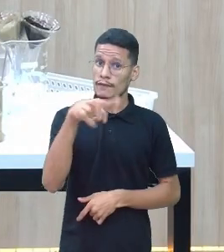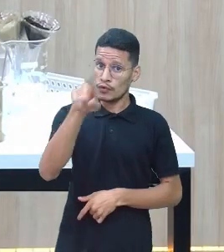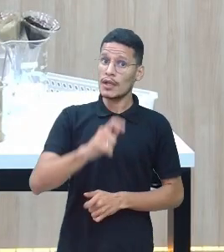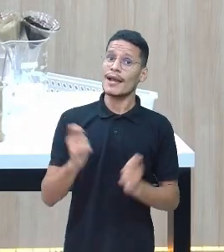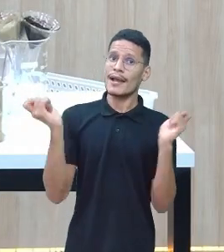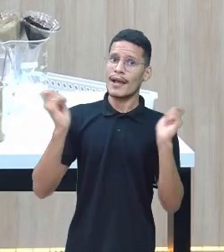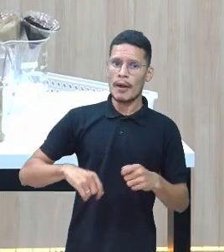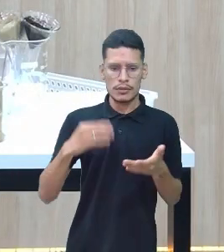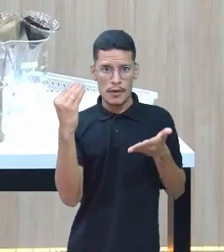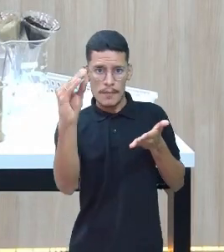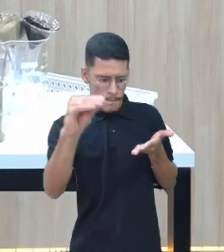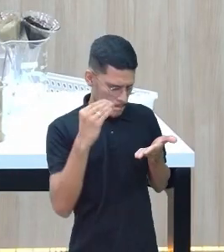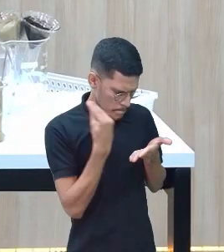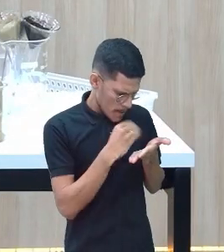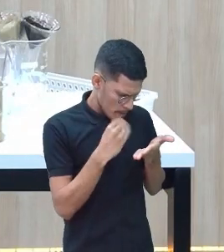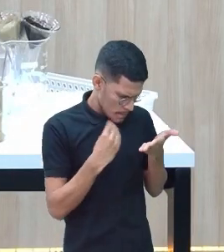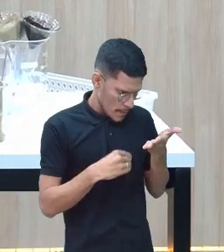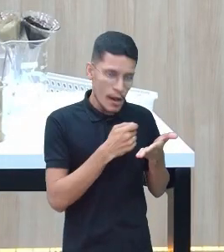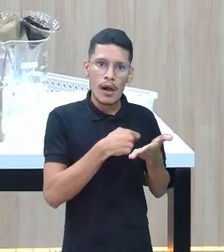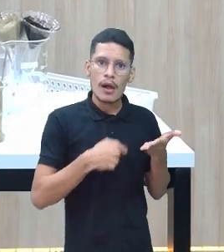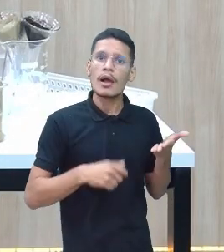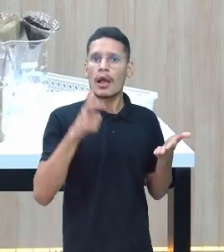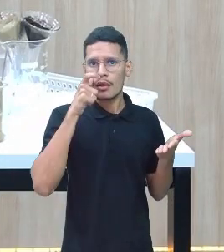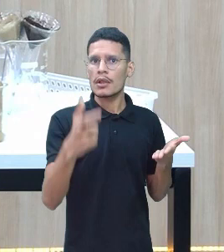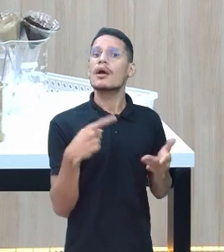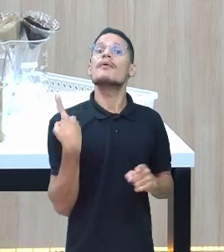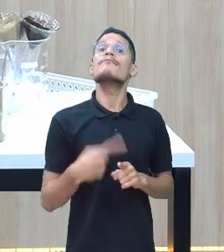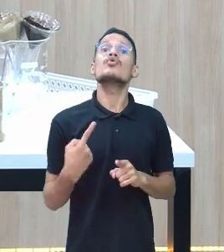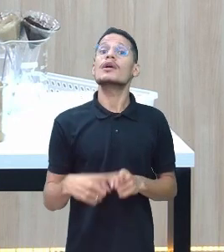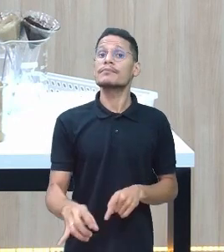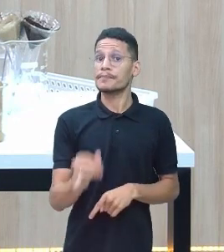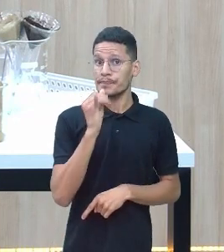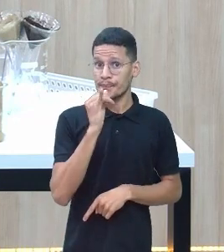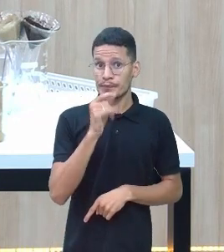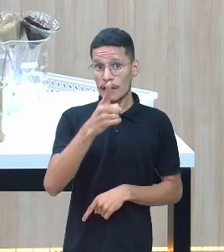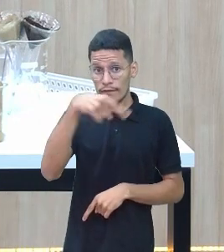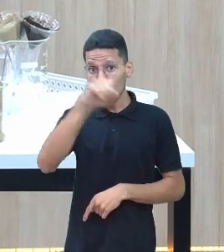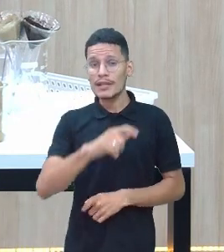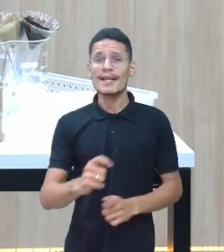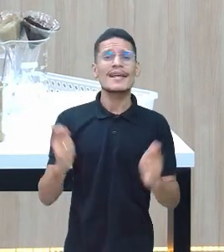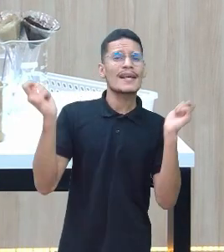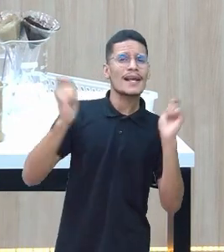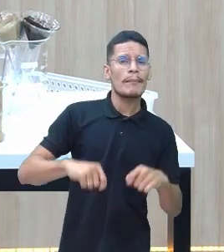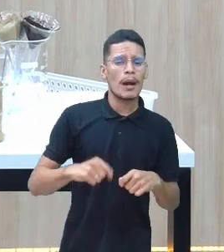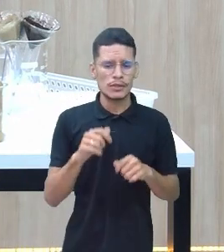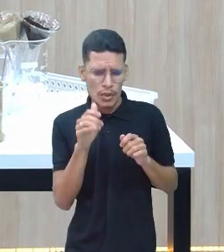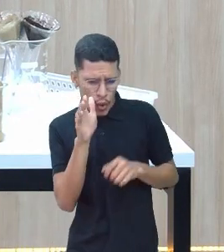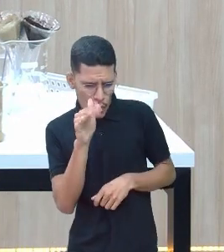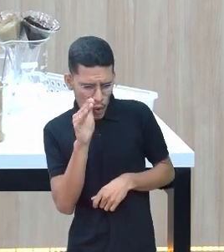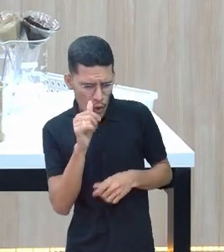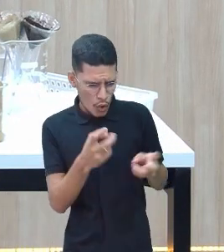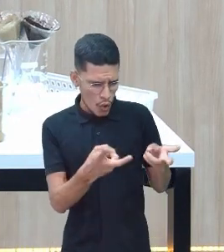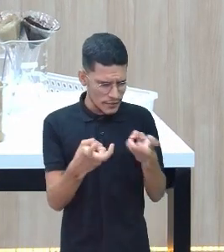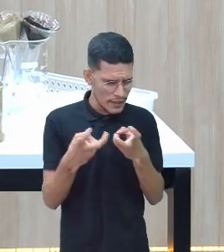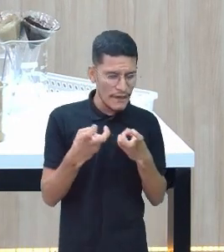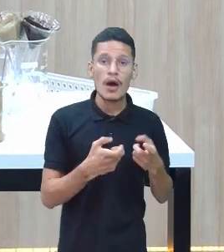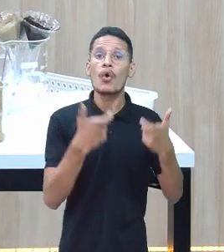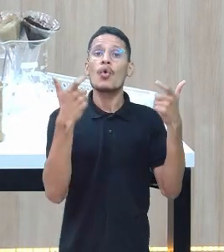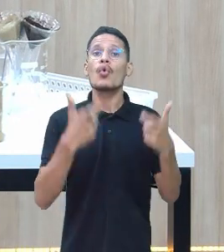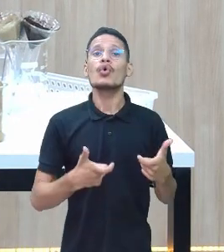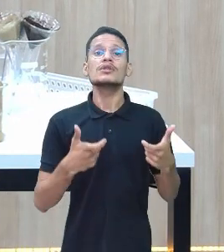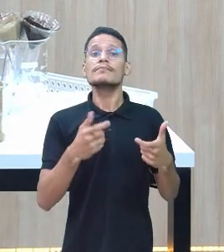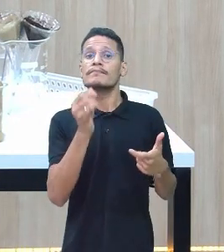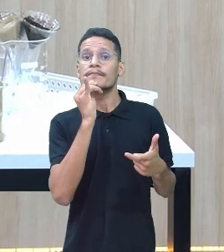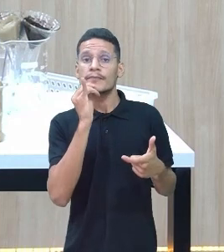essas anotações, vai ser bem interessante. Por quê, professora? Porque vocês vão poder observar aonde o solo